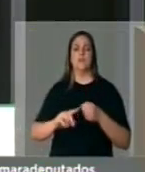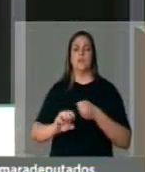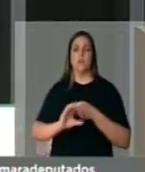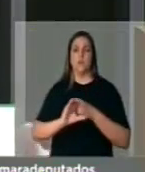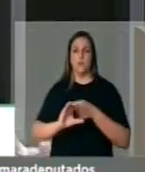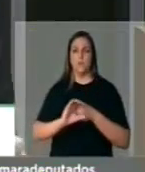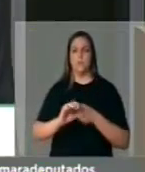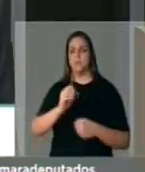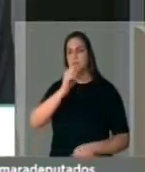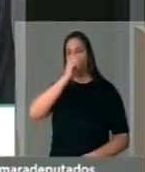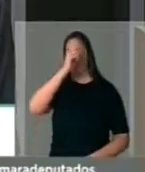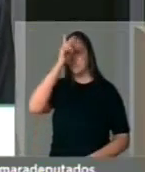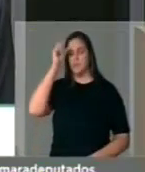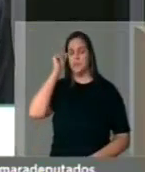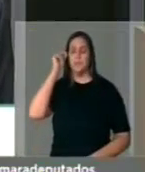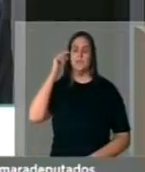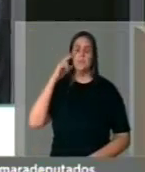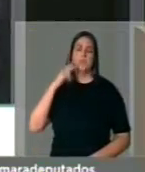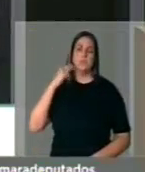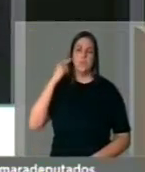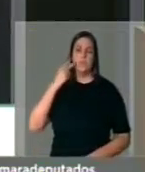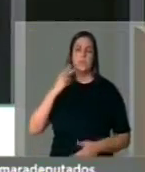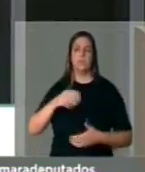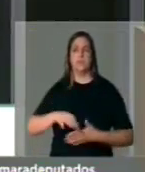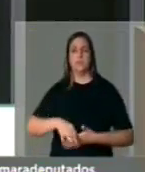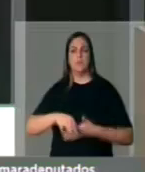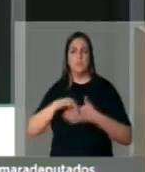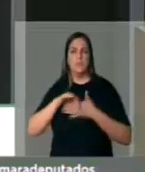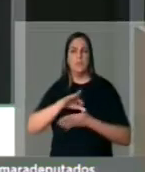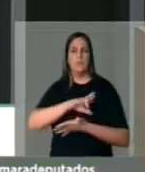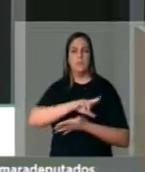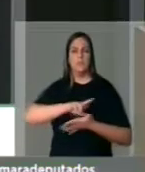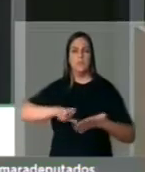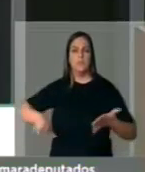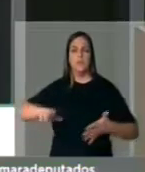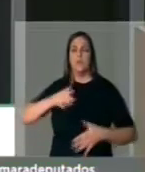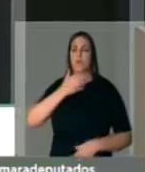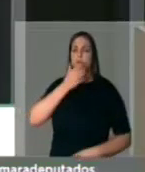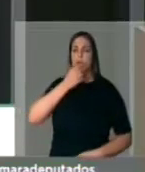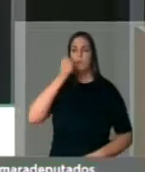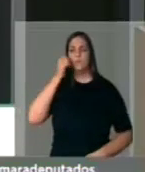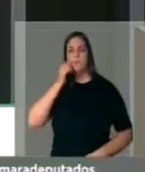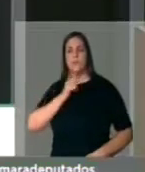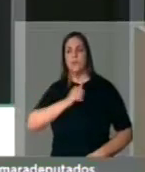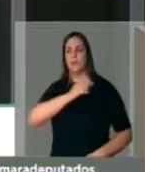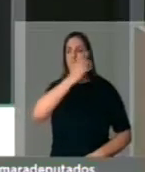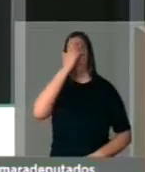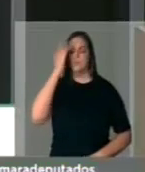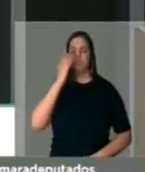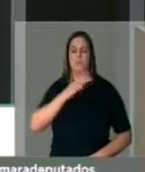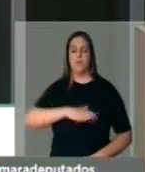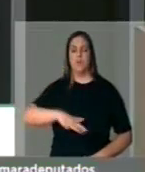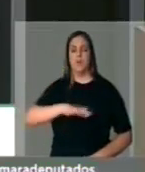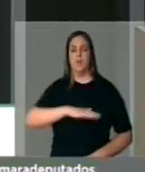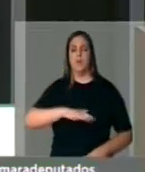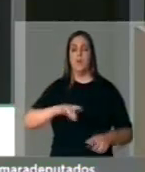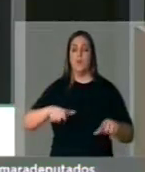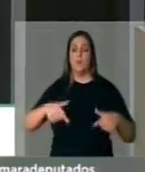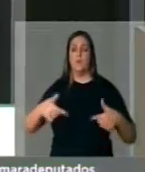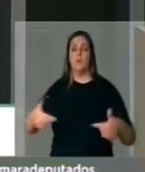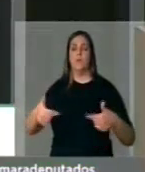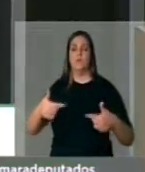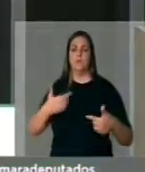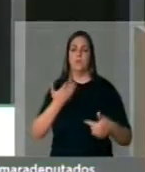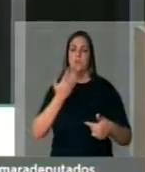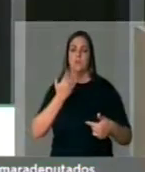cooperativistas, prefeitos, vereadores, lideranças, homens e mulheres identificados com o segmento que põe à